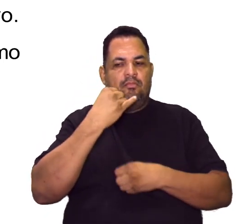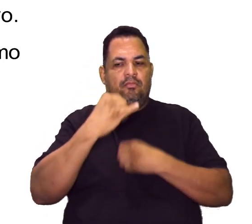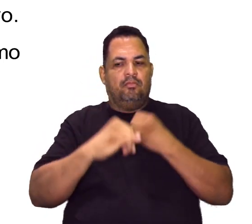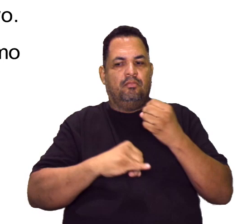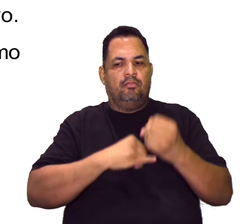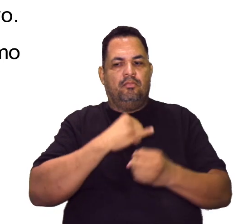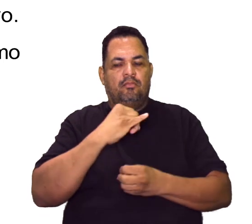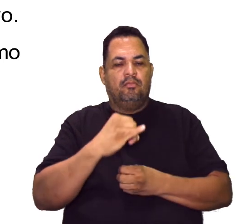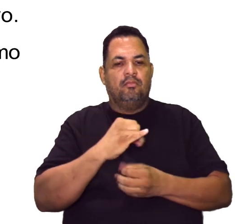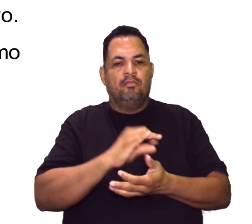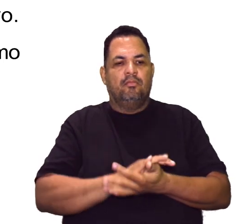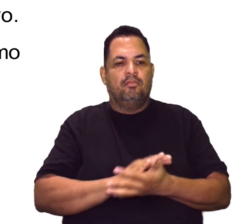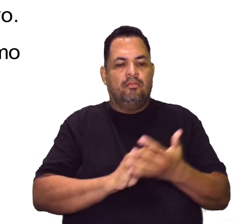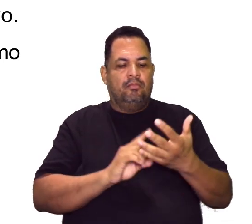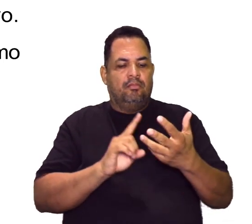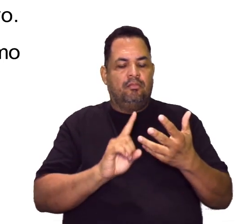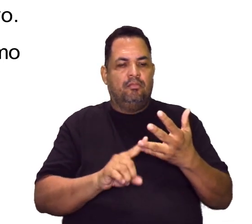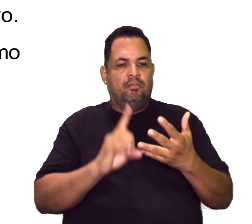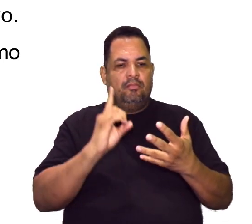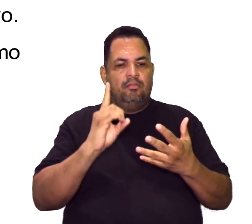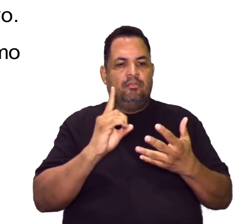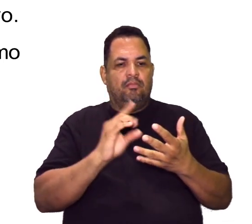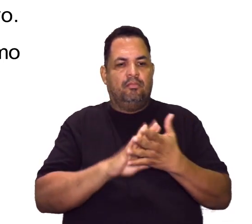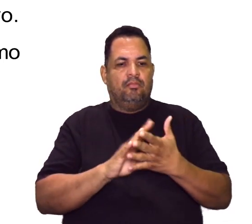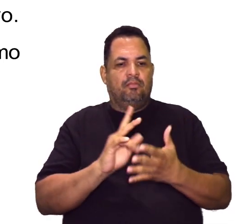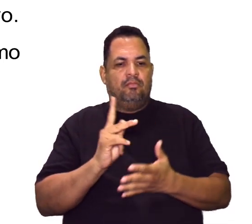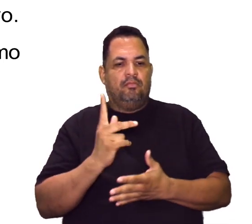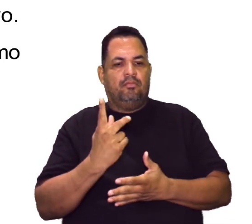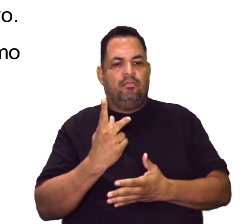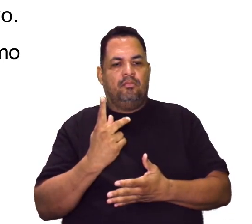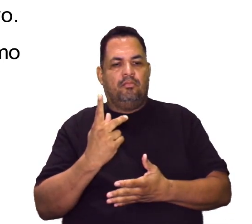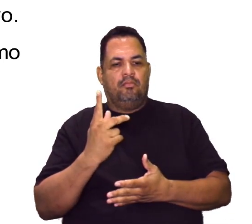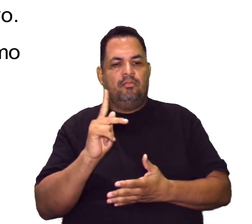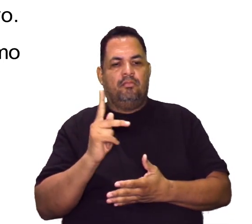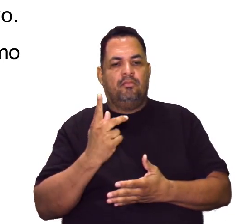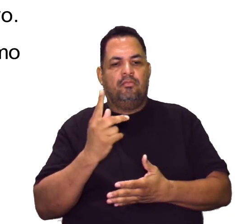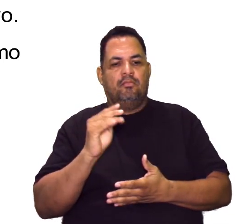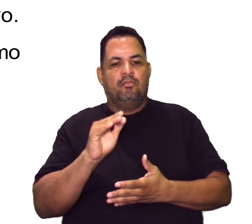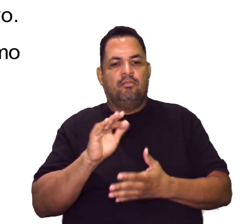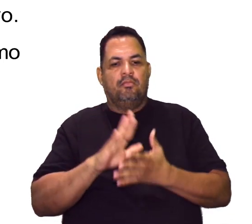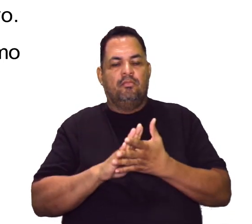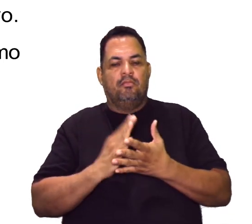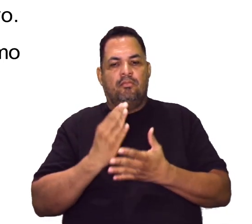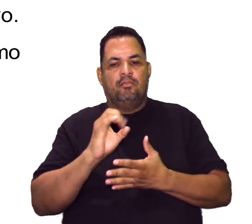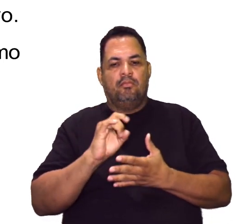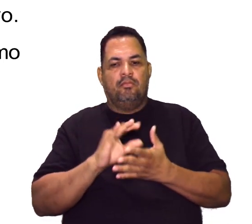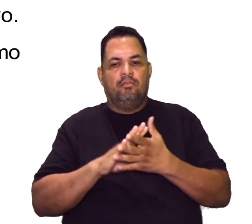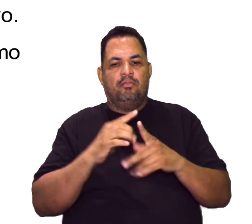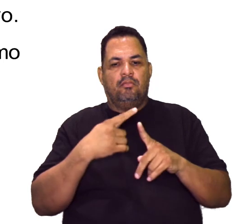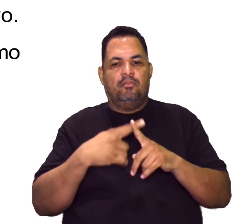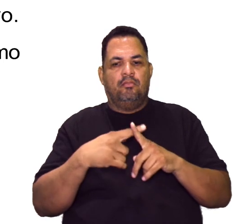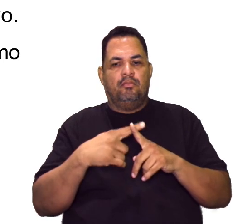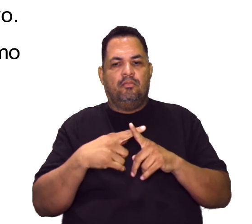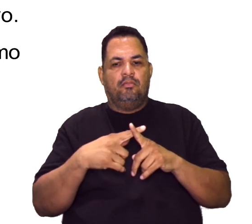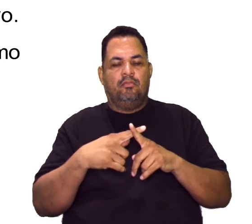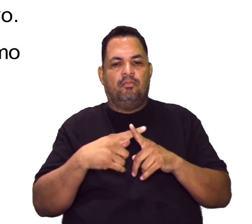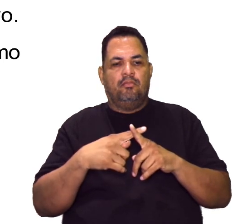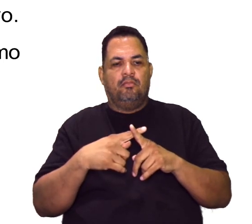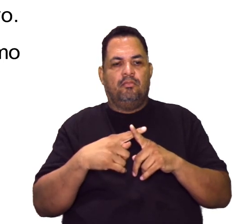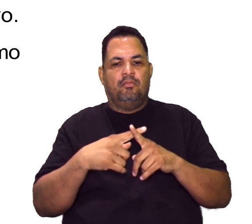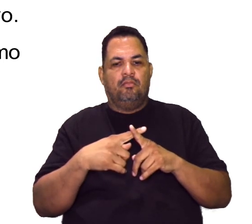iônicos. Letra D, somente HF é iônico, pois o flúor é muito eletronegativo.